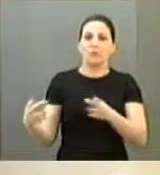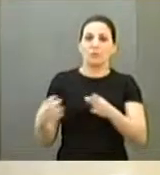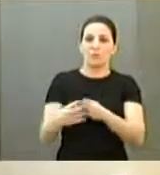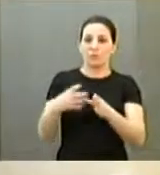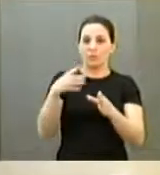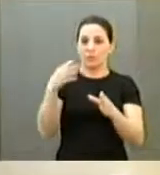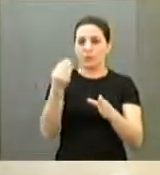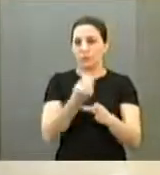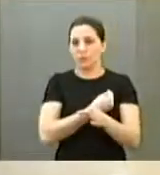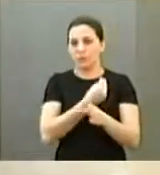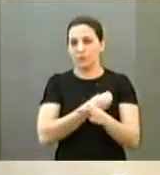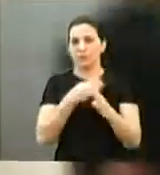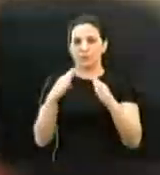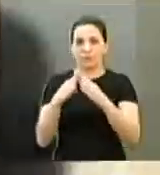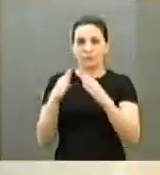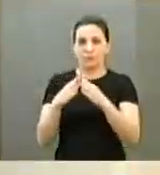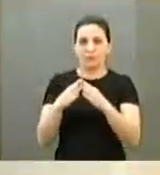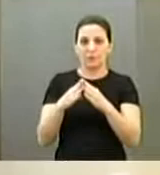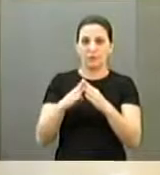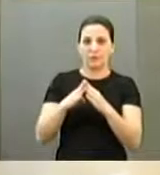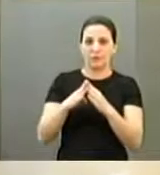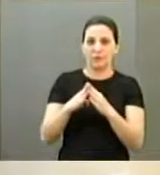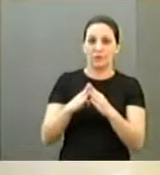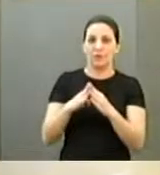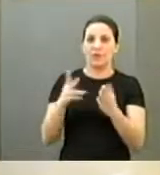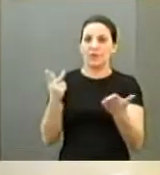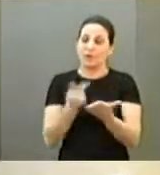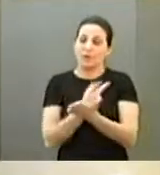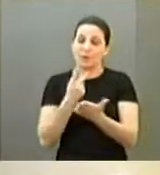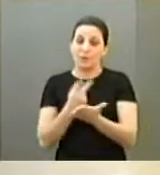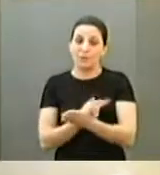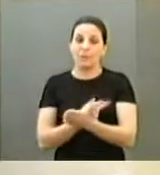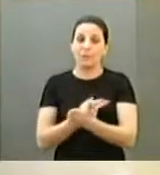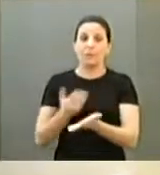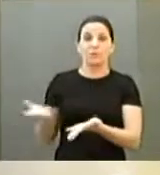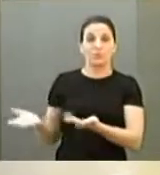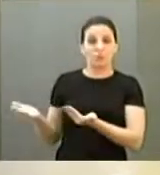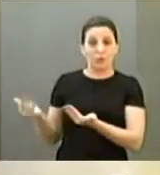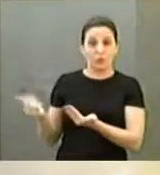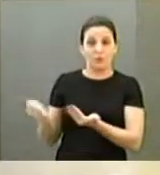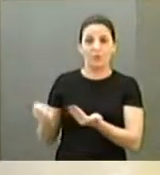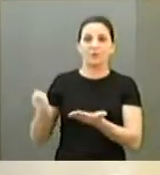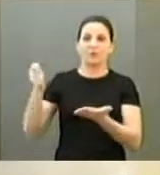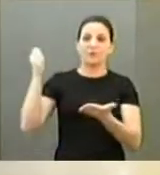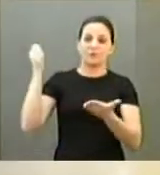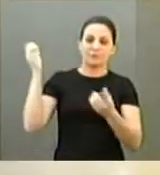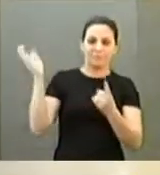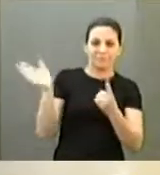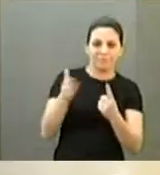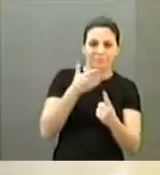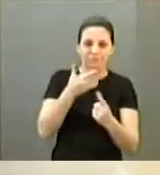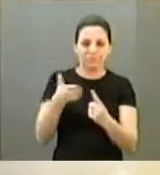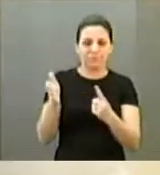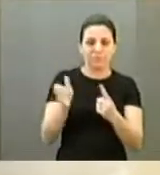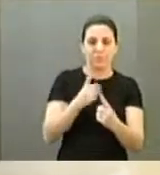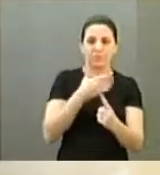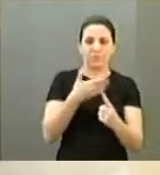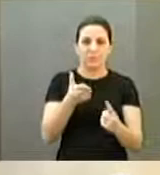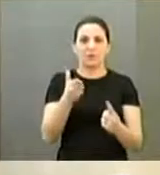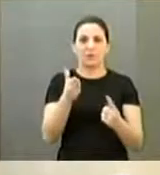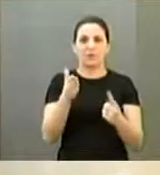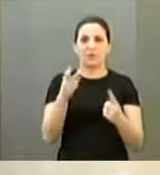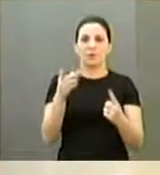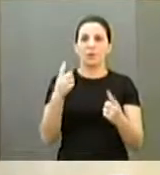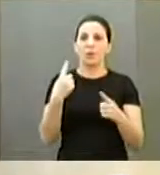moradores confundiu um jovem com um ladrão e espancou o rapaz violentamente,